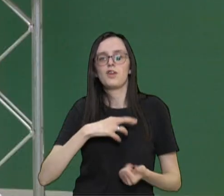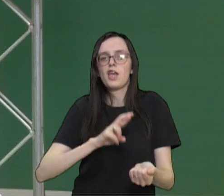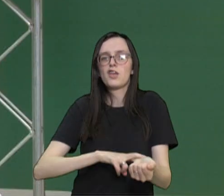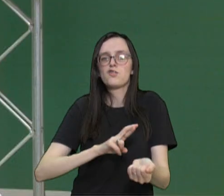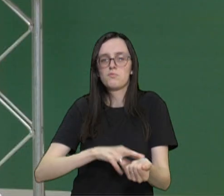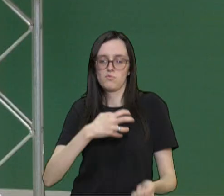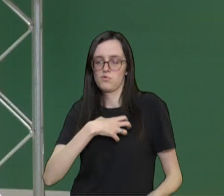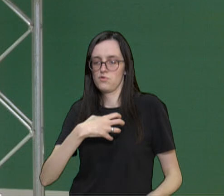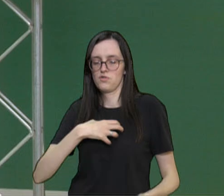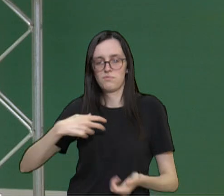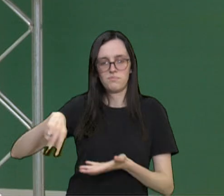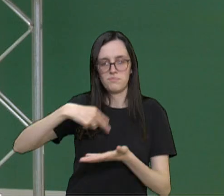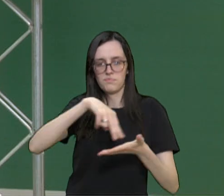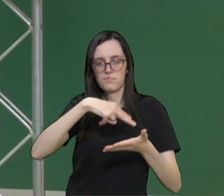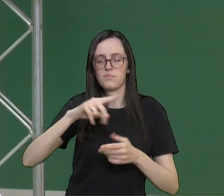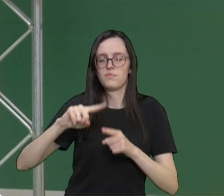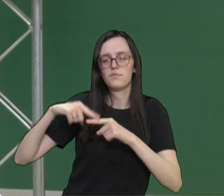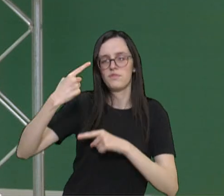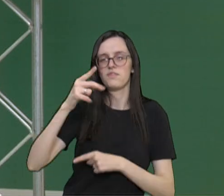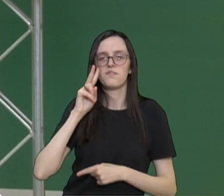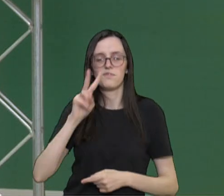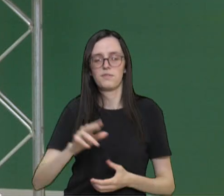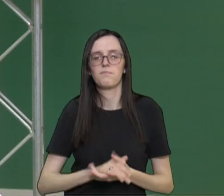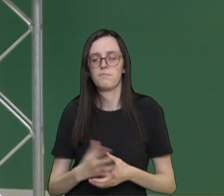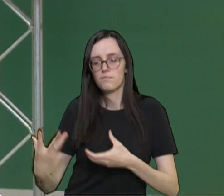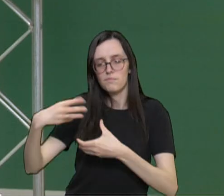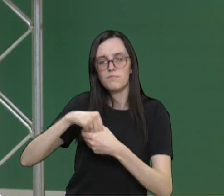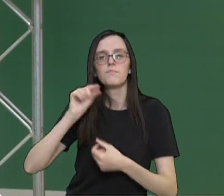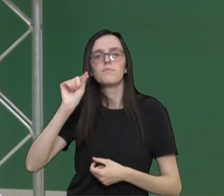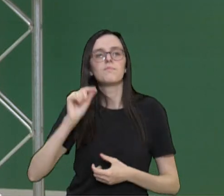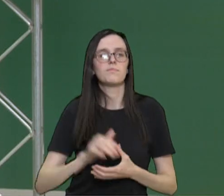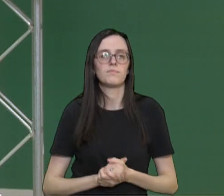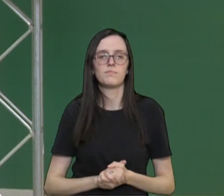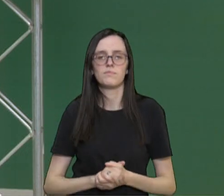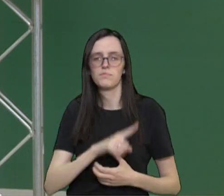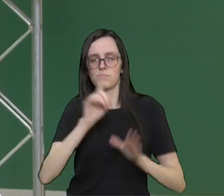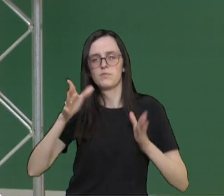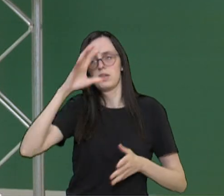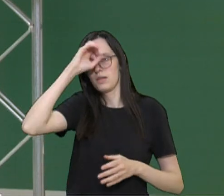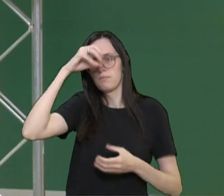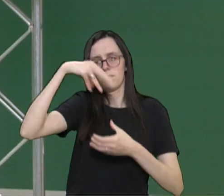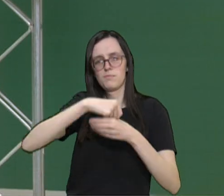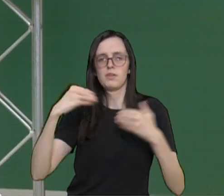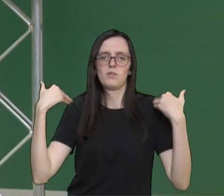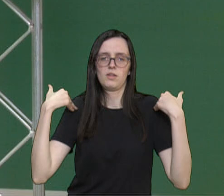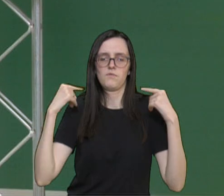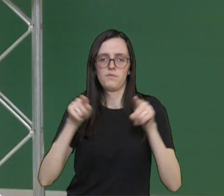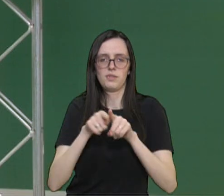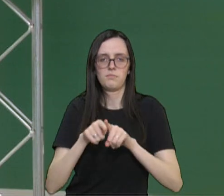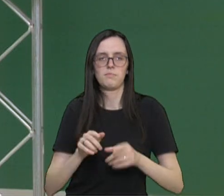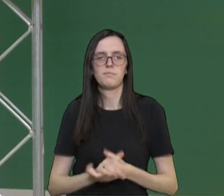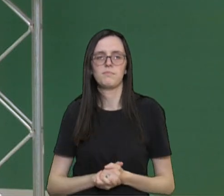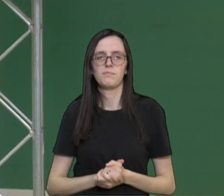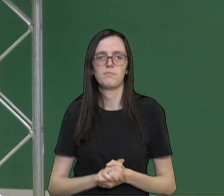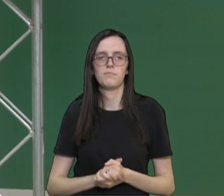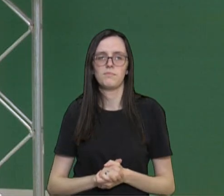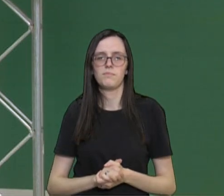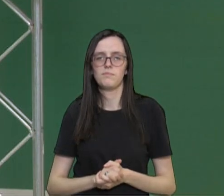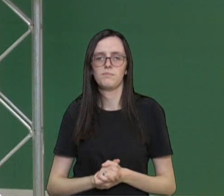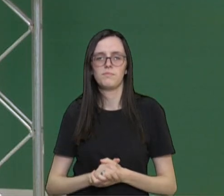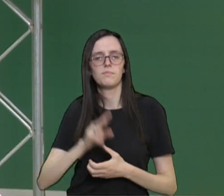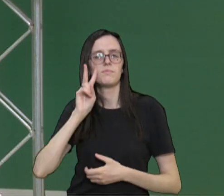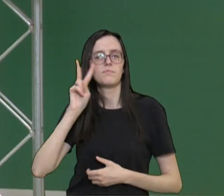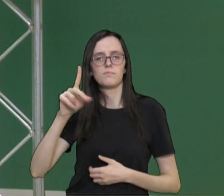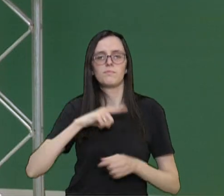coisas a gente vai ver mais pra frente. Composição. Peso, salto, queda. Acho que vocês estudaram isso em educação física também. Fluxo,